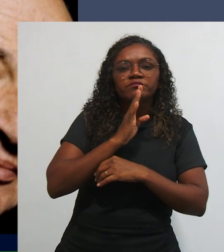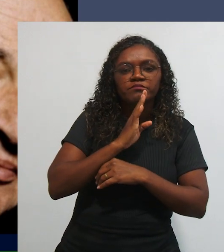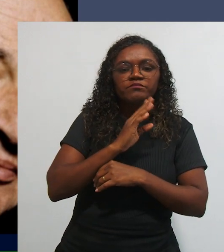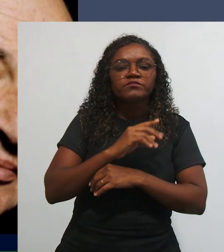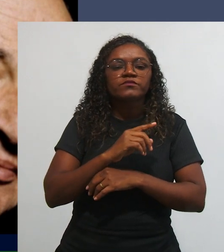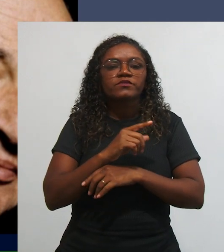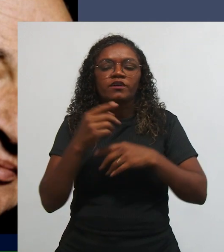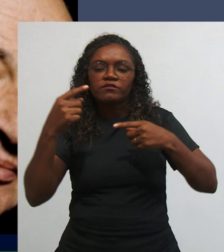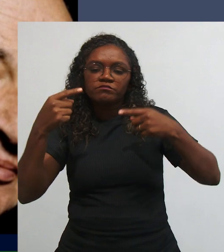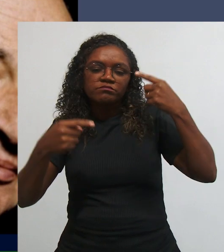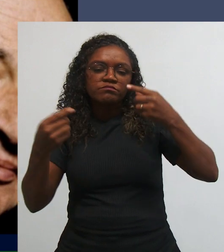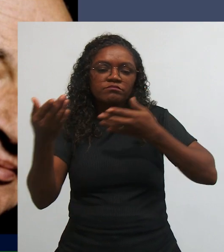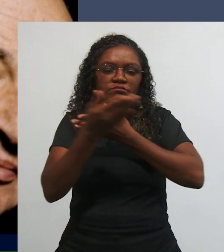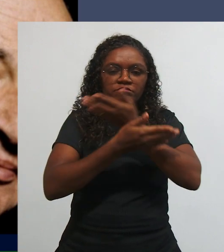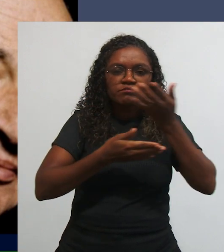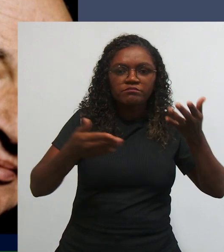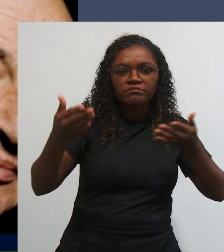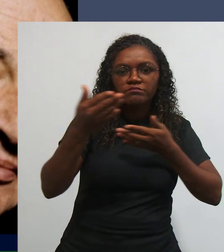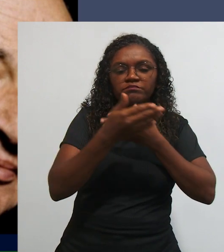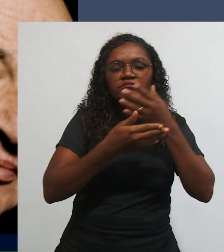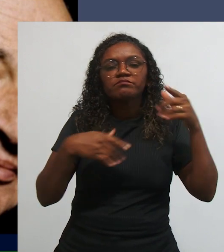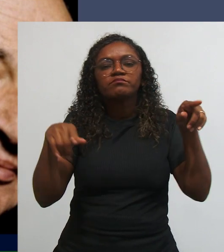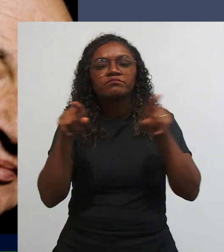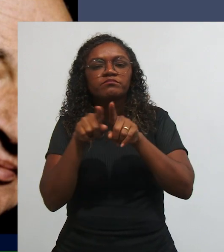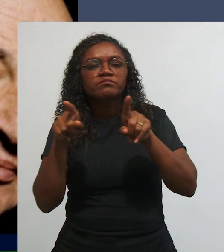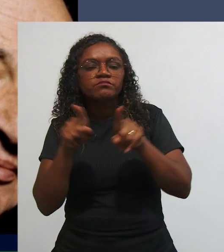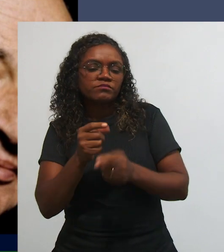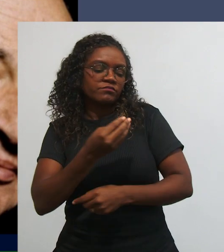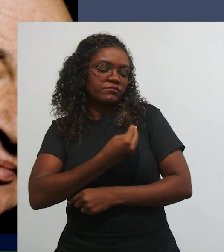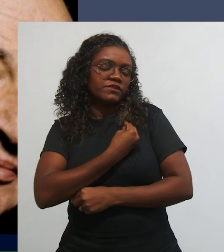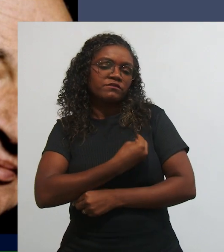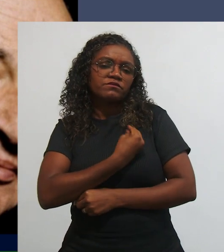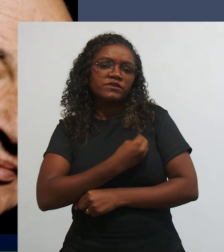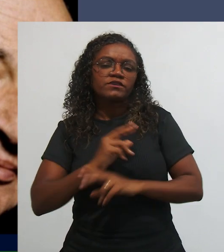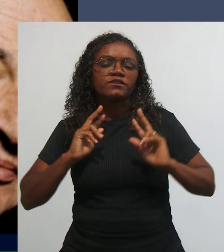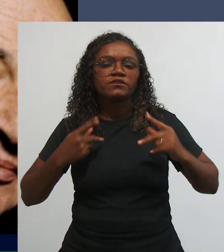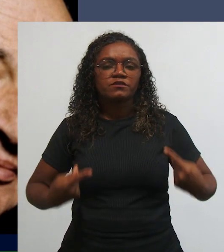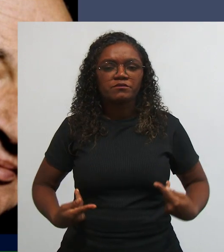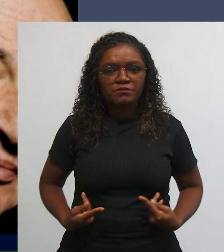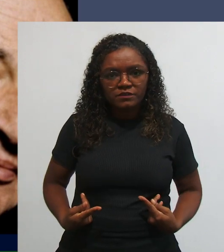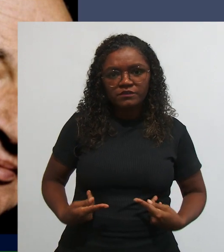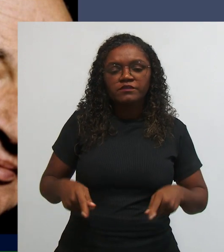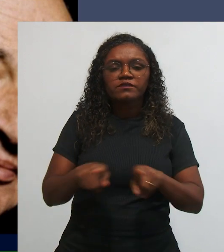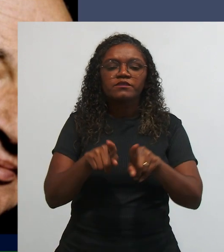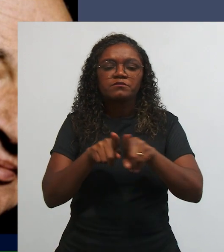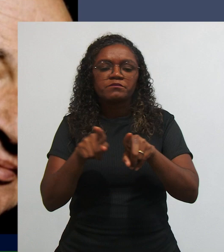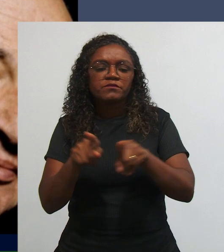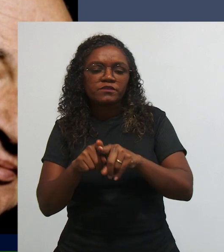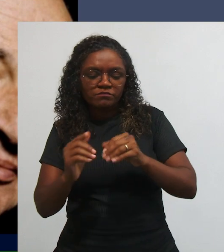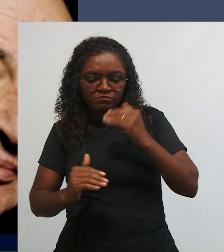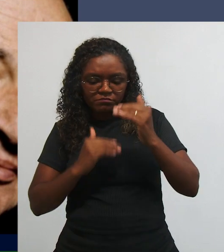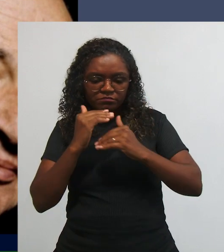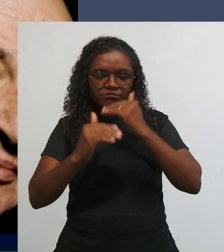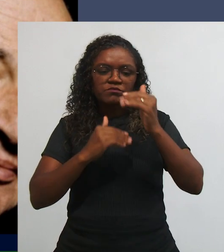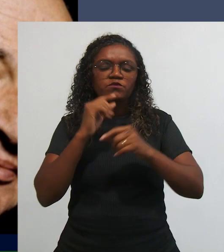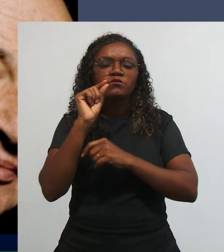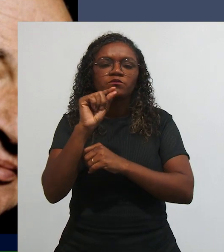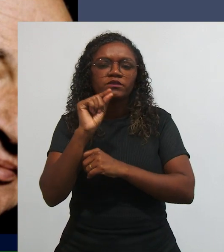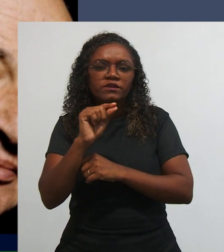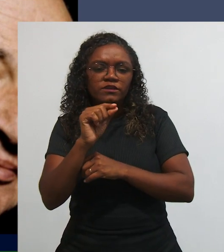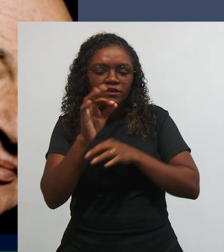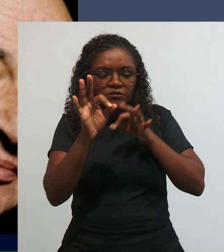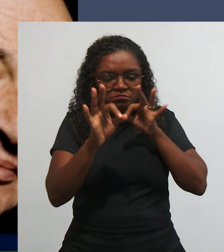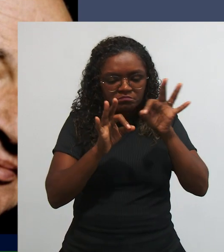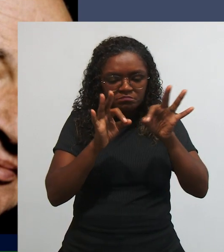possam dialogar entre si e fazer parte da vida humana, como se formassem uma colcha de